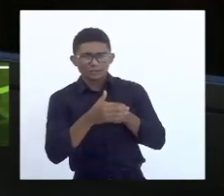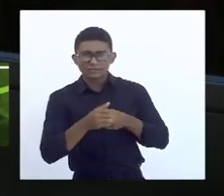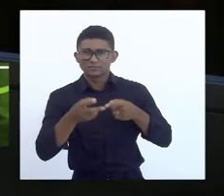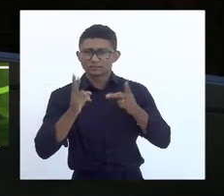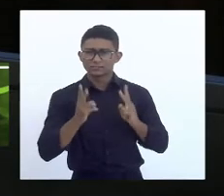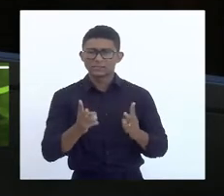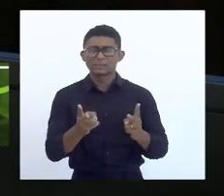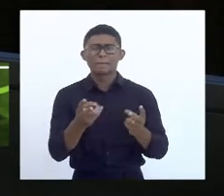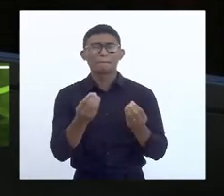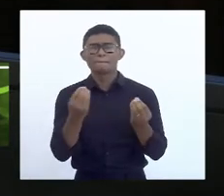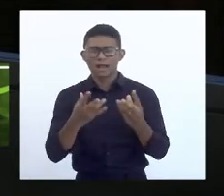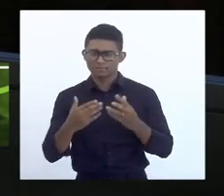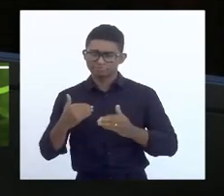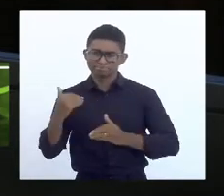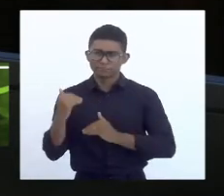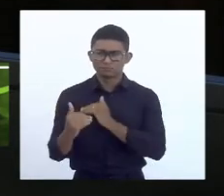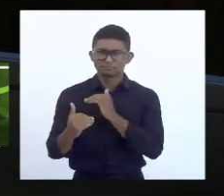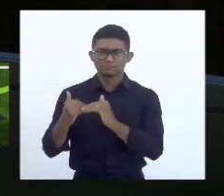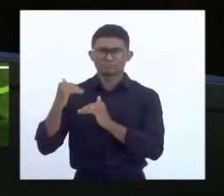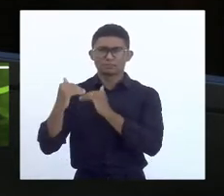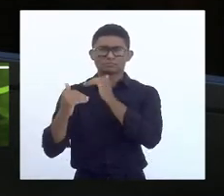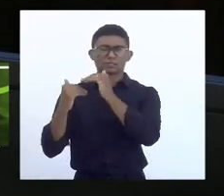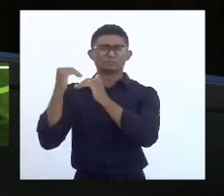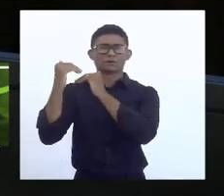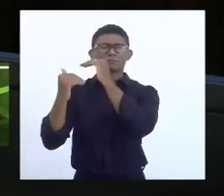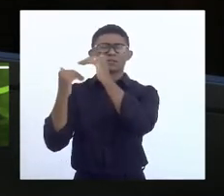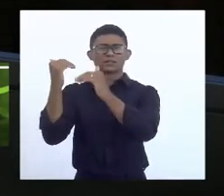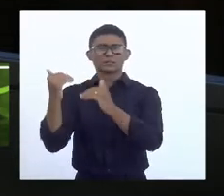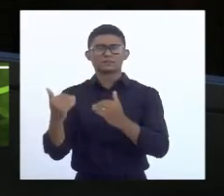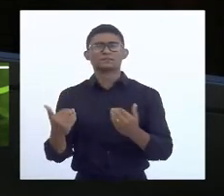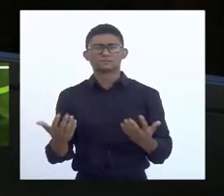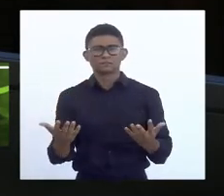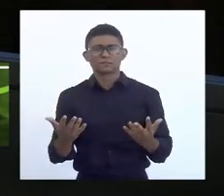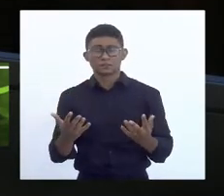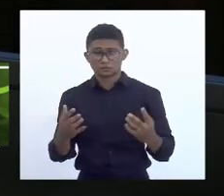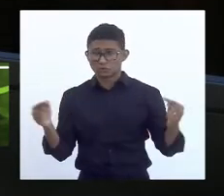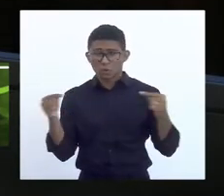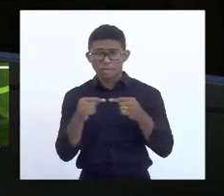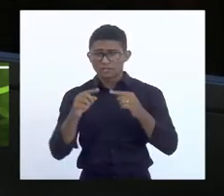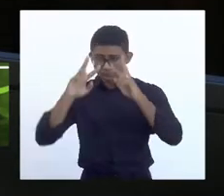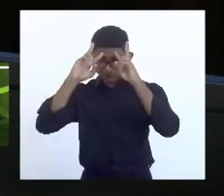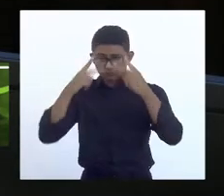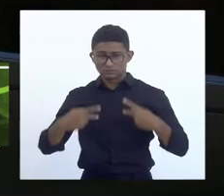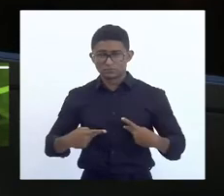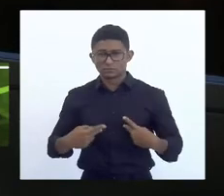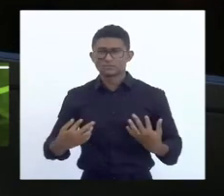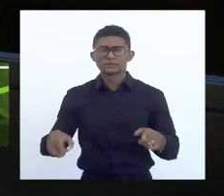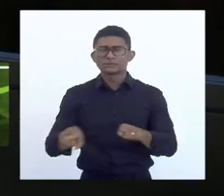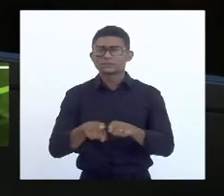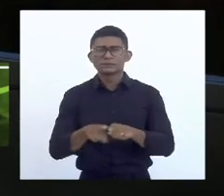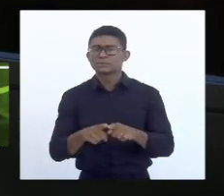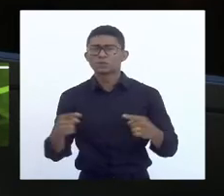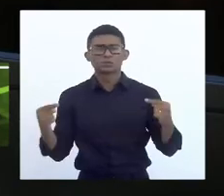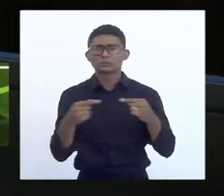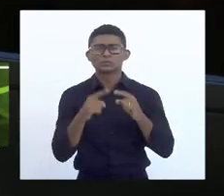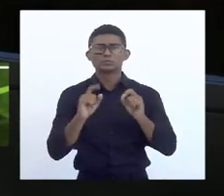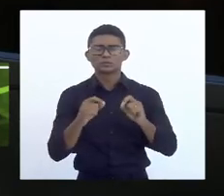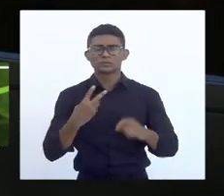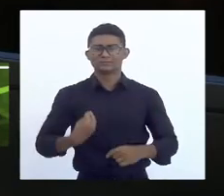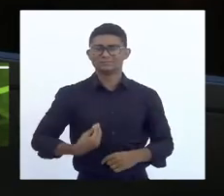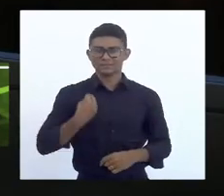uma saída que seja não só de dignidade humana, mas que seja de existência